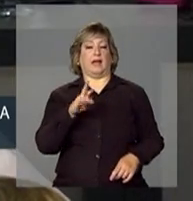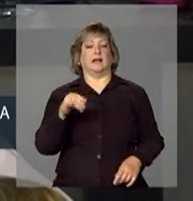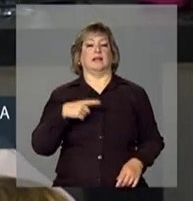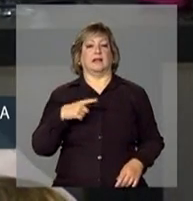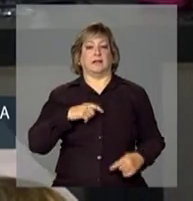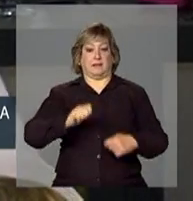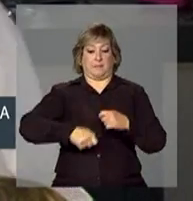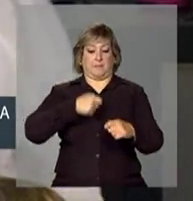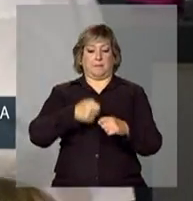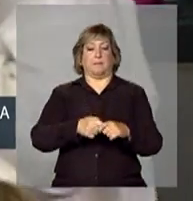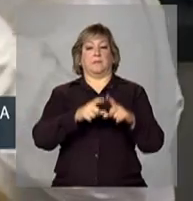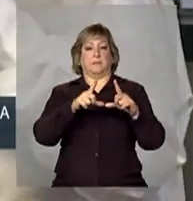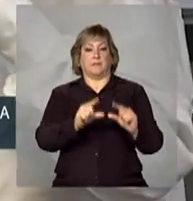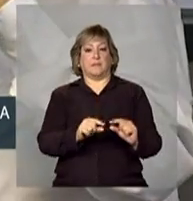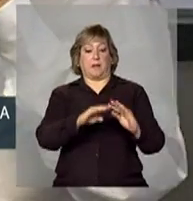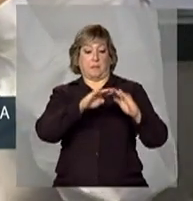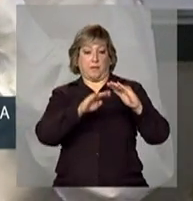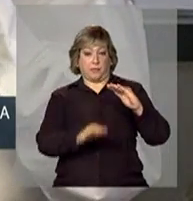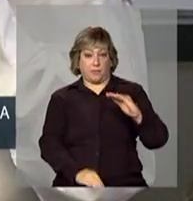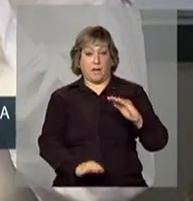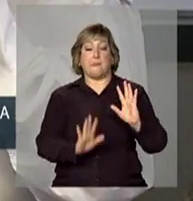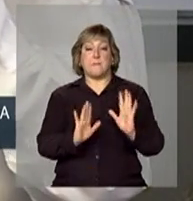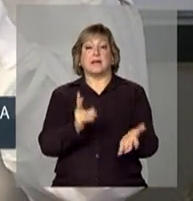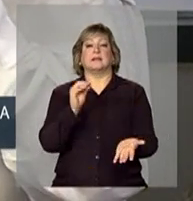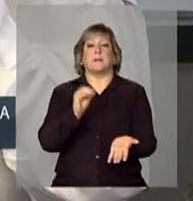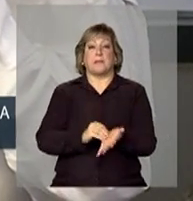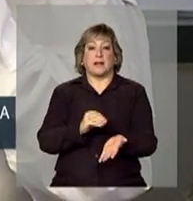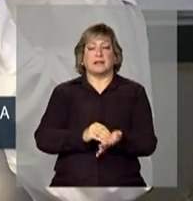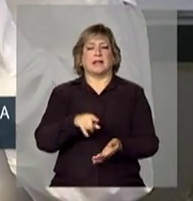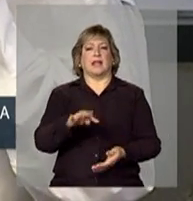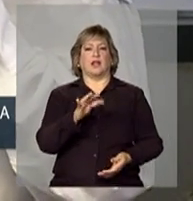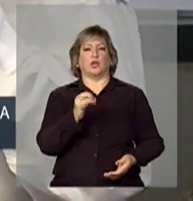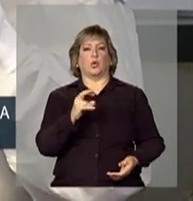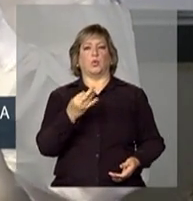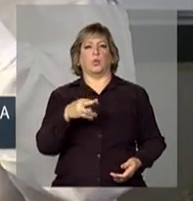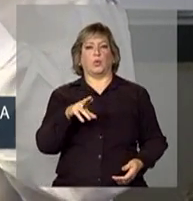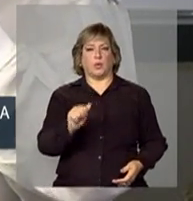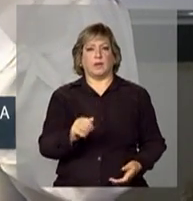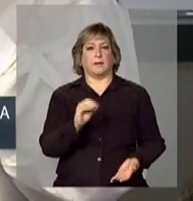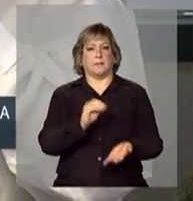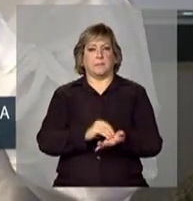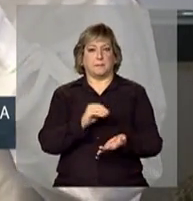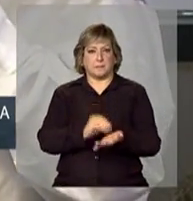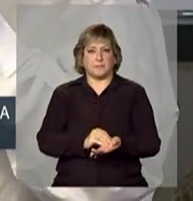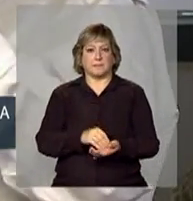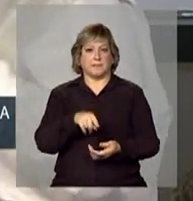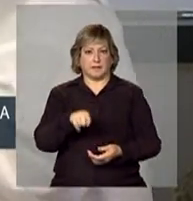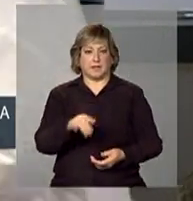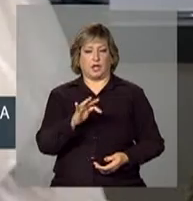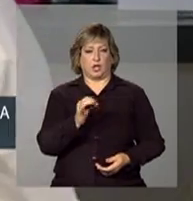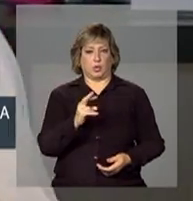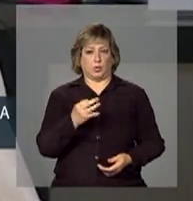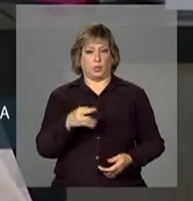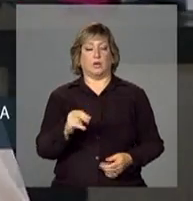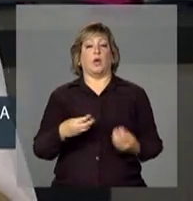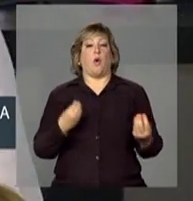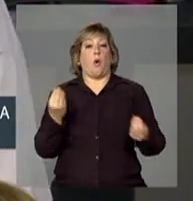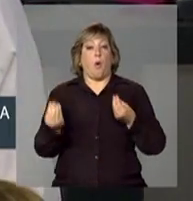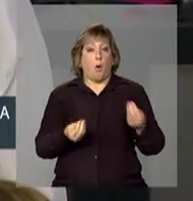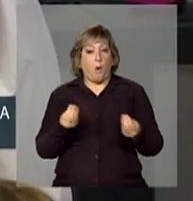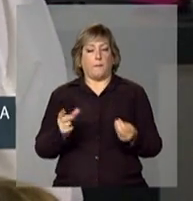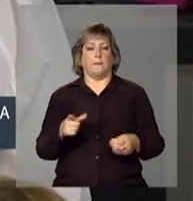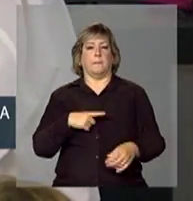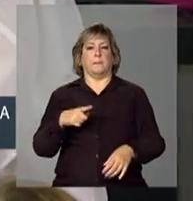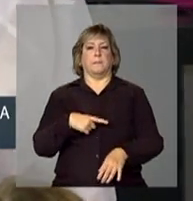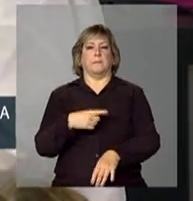mas, como consequência, mantém a tortura, mantém, inocula a tortura como prática